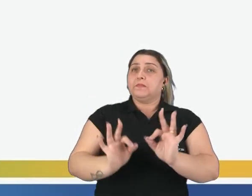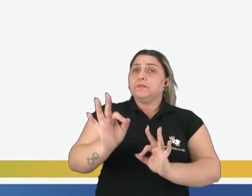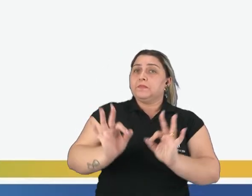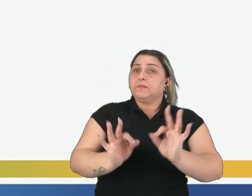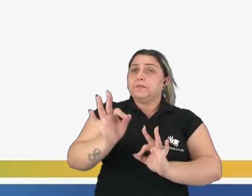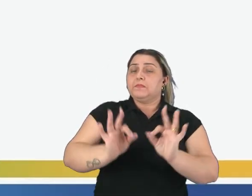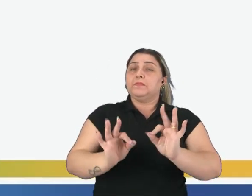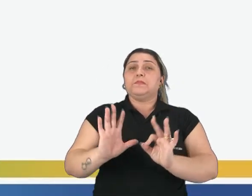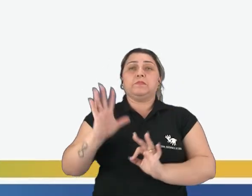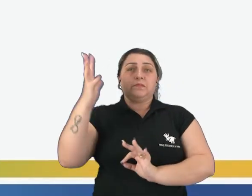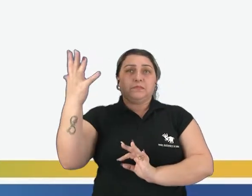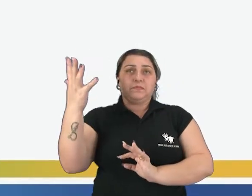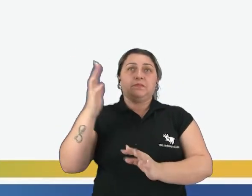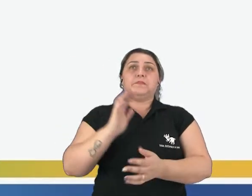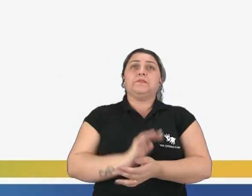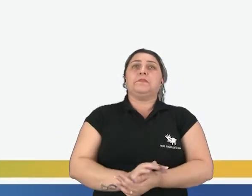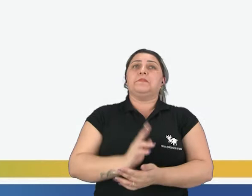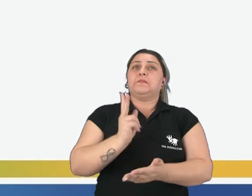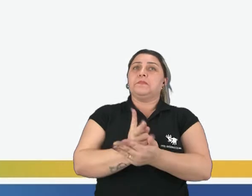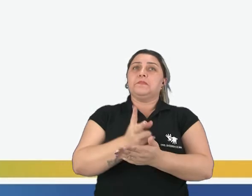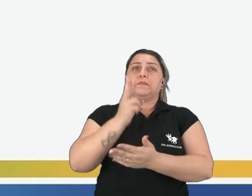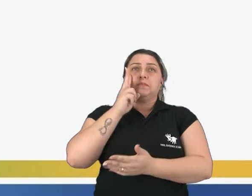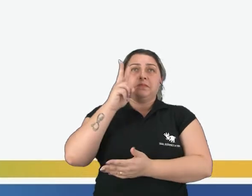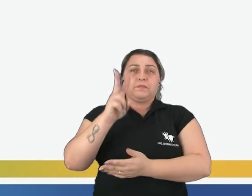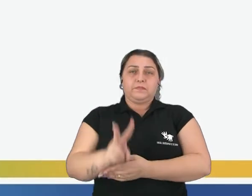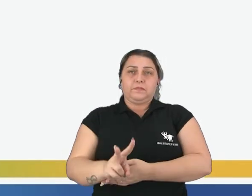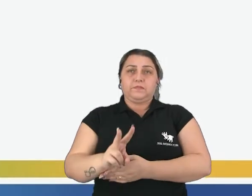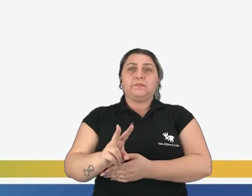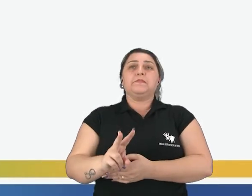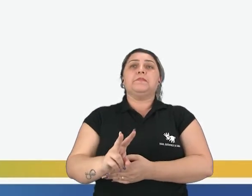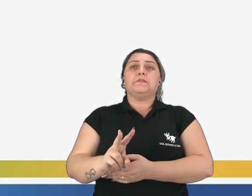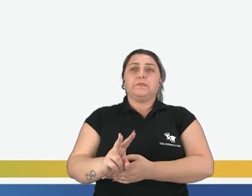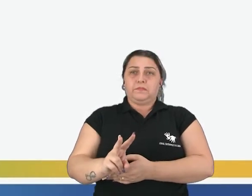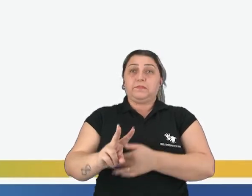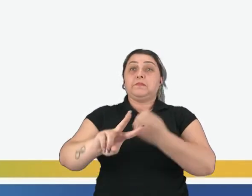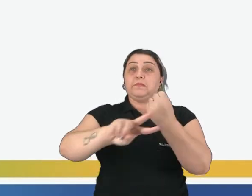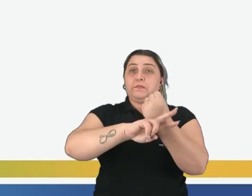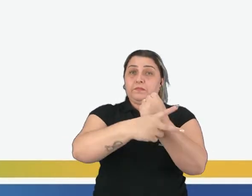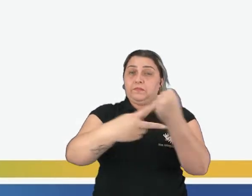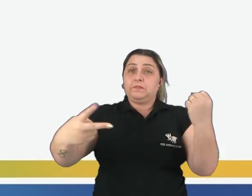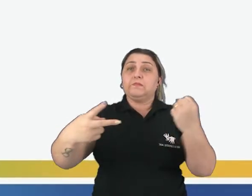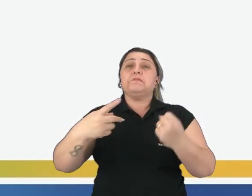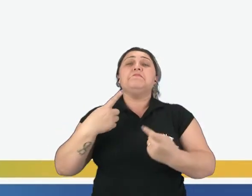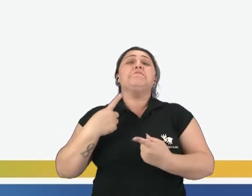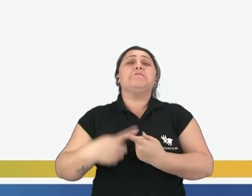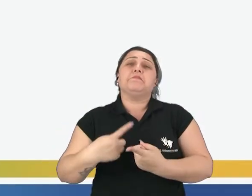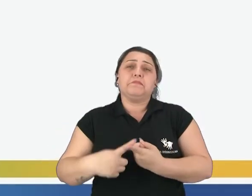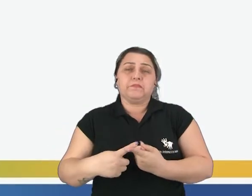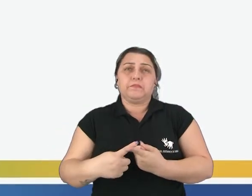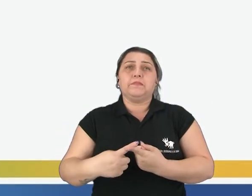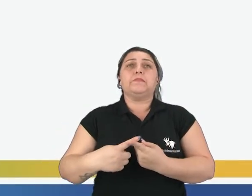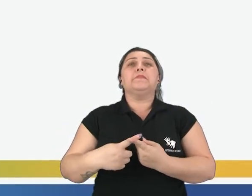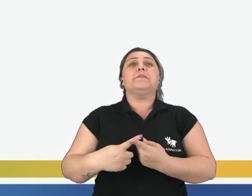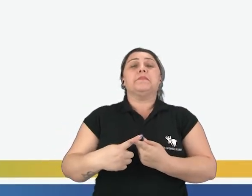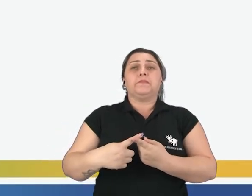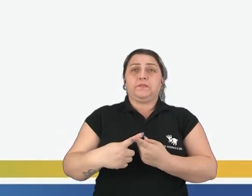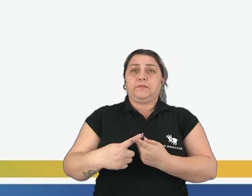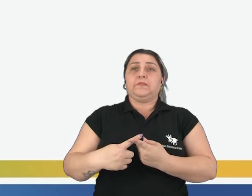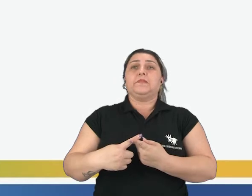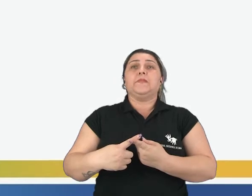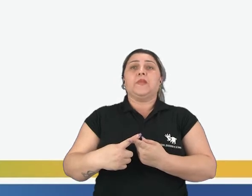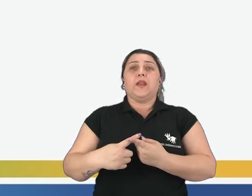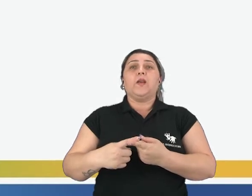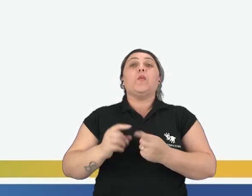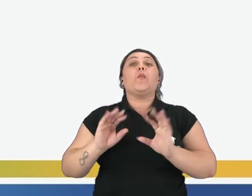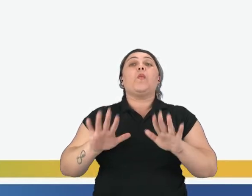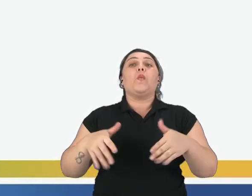organização dos fatos, sempre observando uma causa e uma consequência. A causa é o